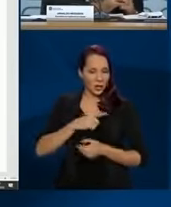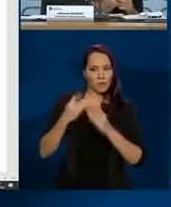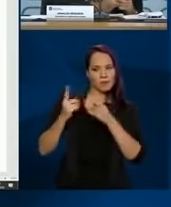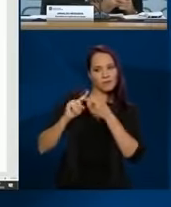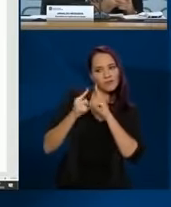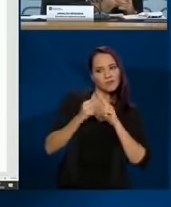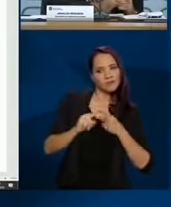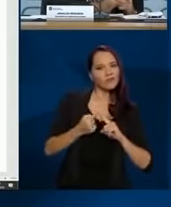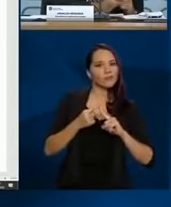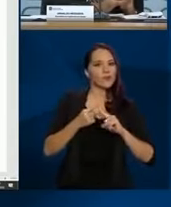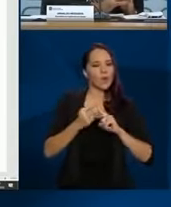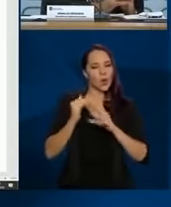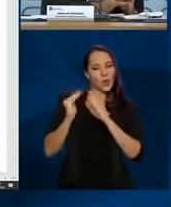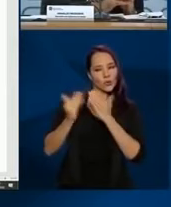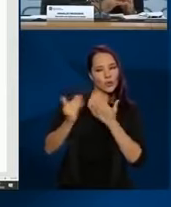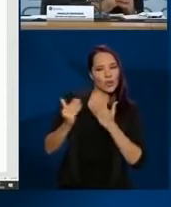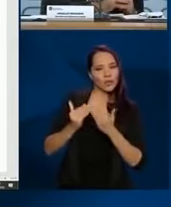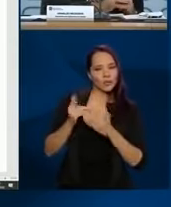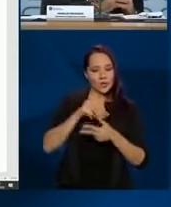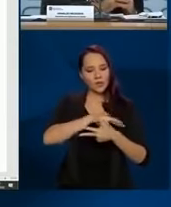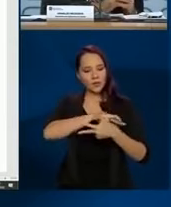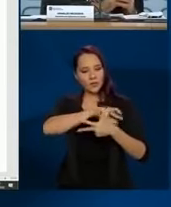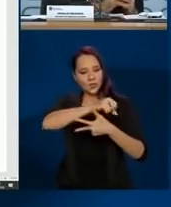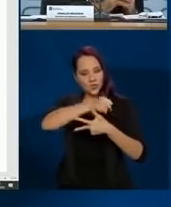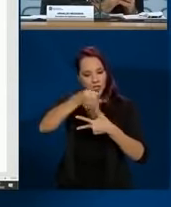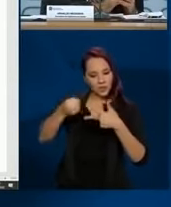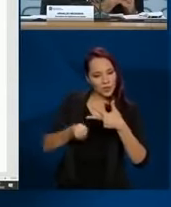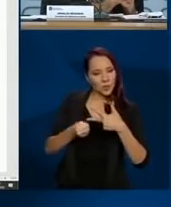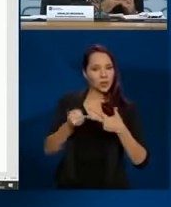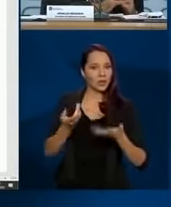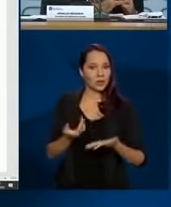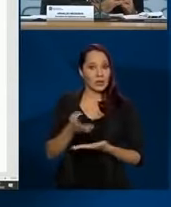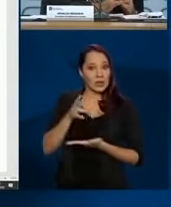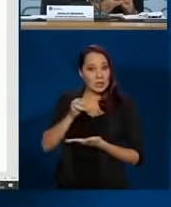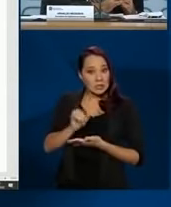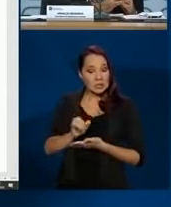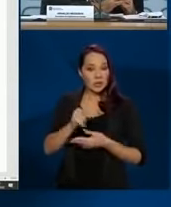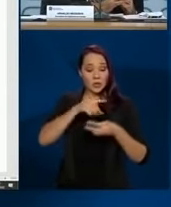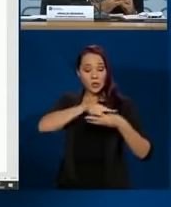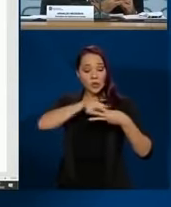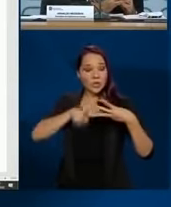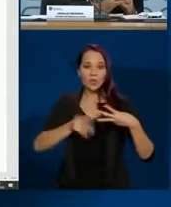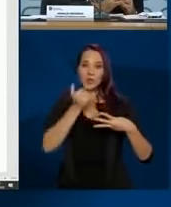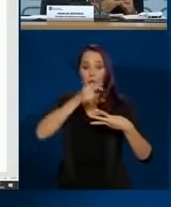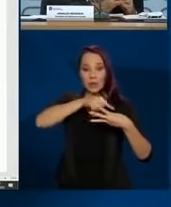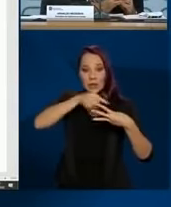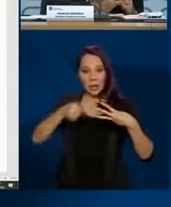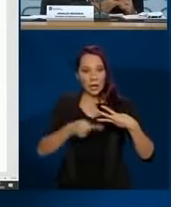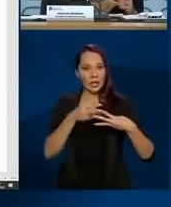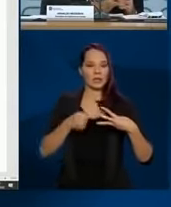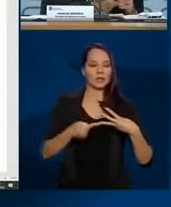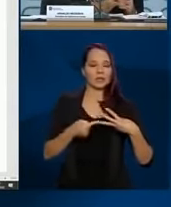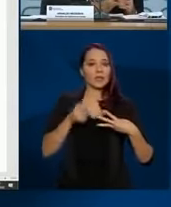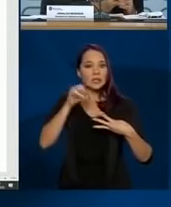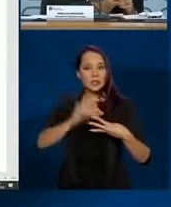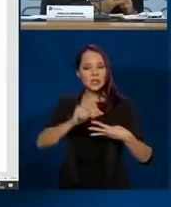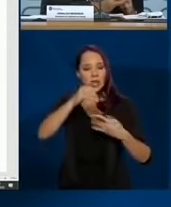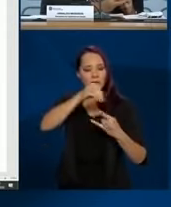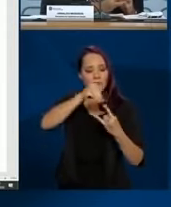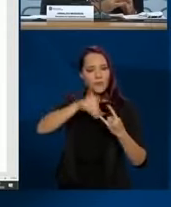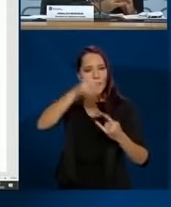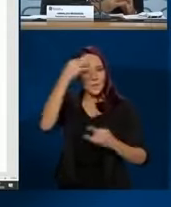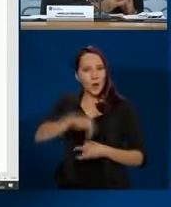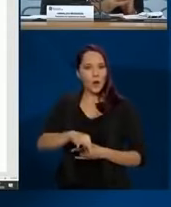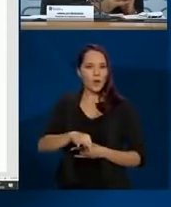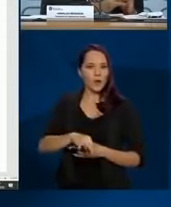para contribuição entre os 3 poderes? Caso a eficácia da vacina desenvolvida pelo Instituto Butantan seja comprovada, o